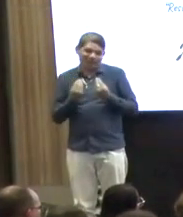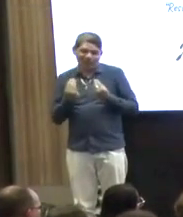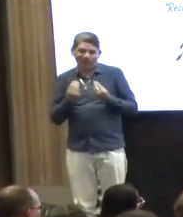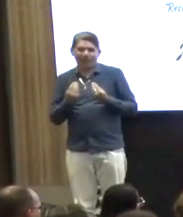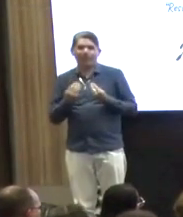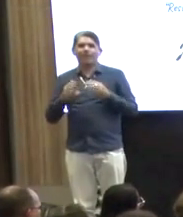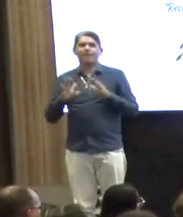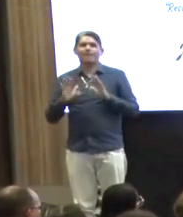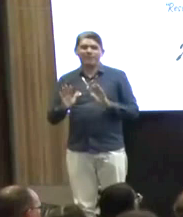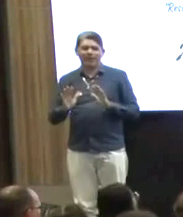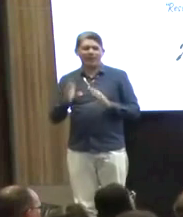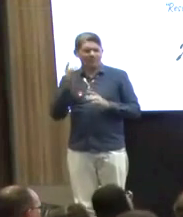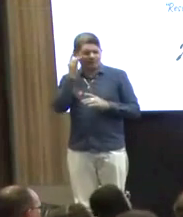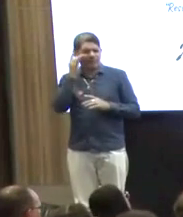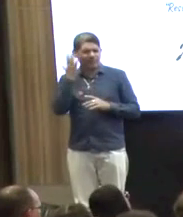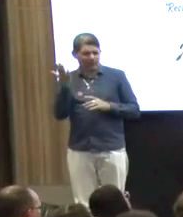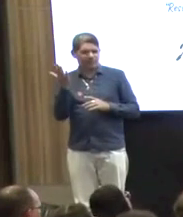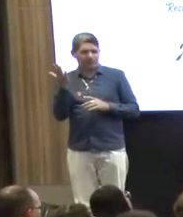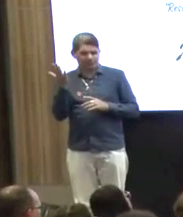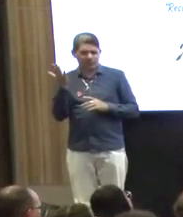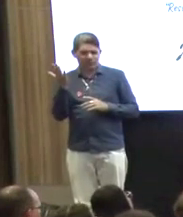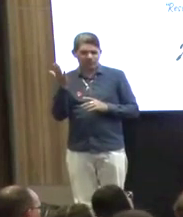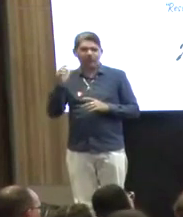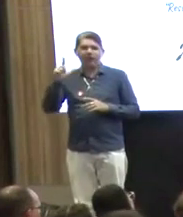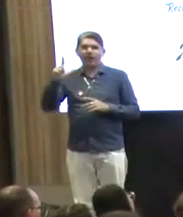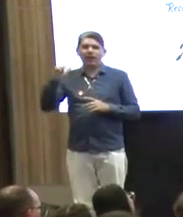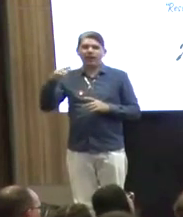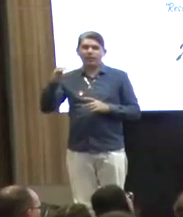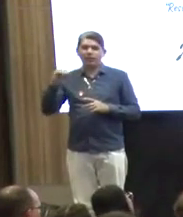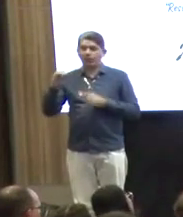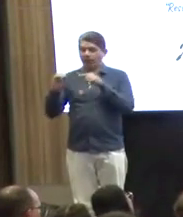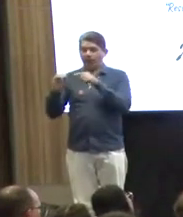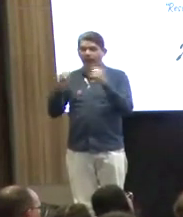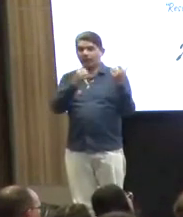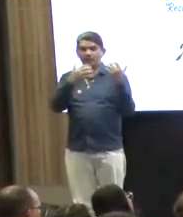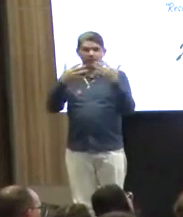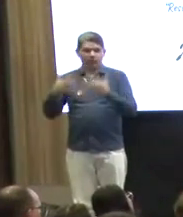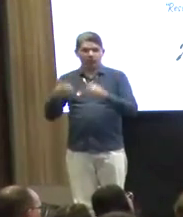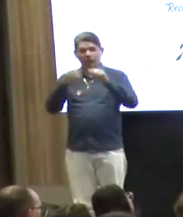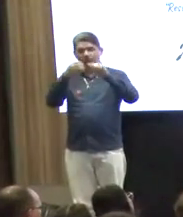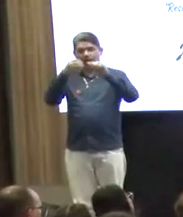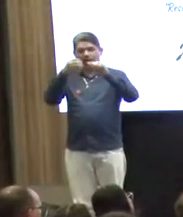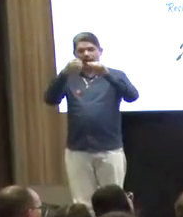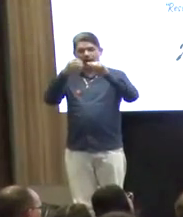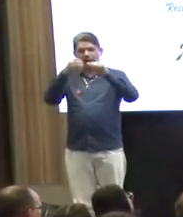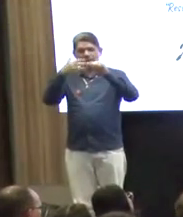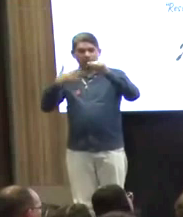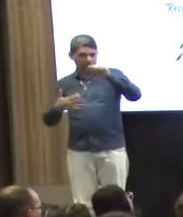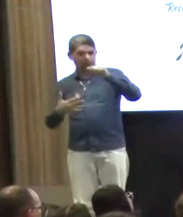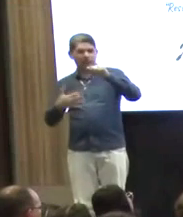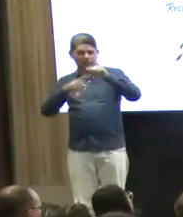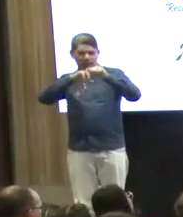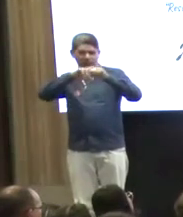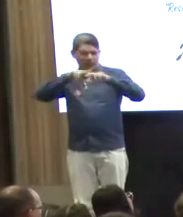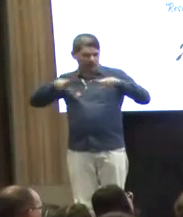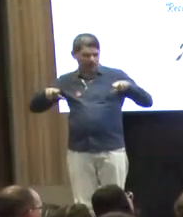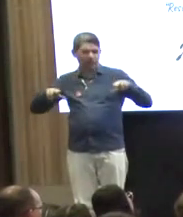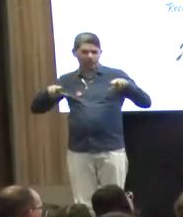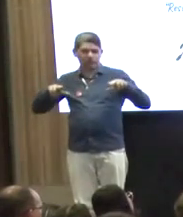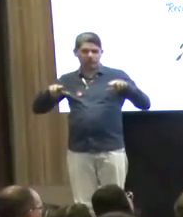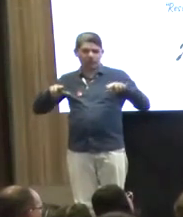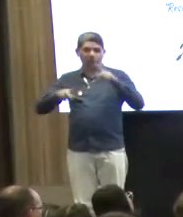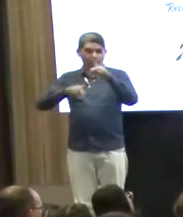um pouco bem mais fácil depois da Nilma, né? Que chamou atenção para vários aspectos. E, em se tratando de um público,